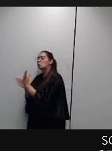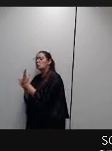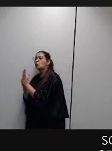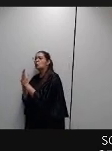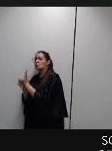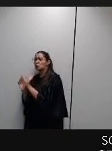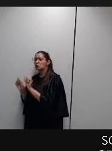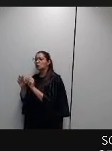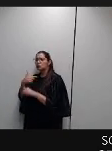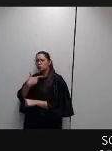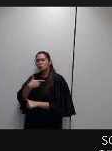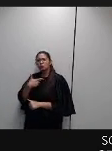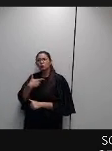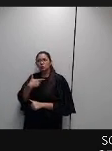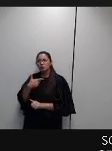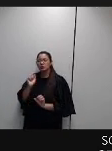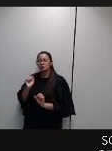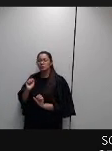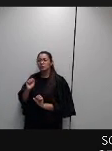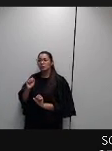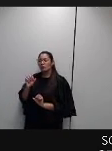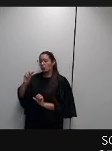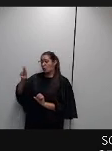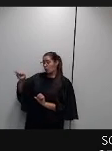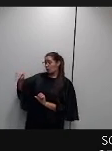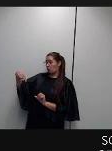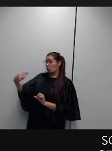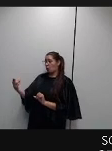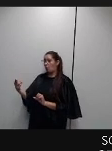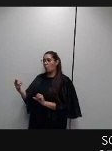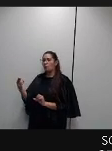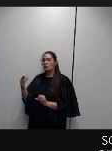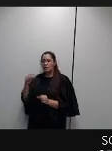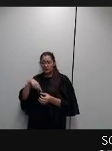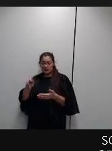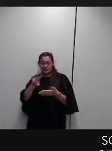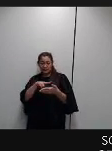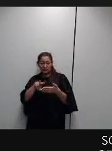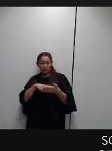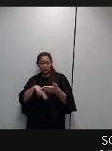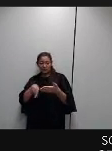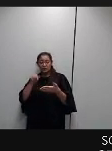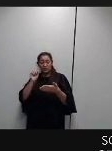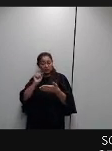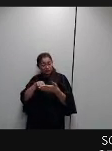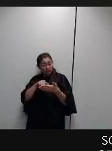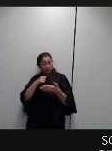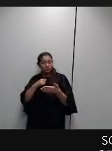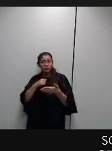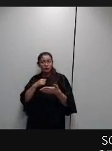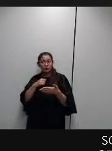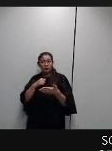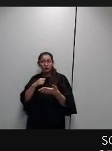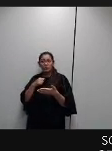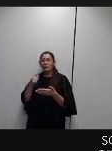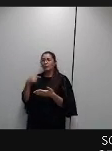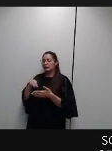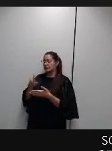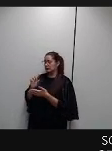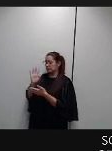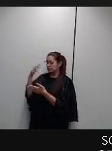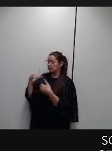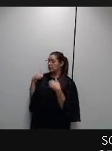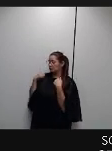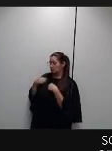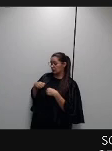os jovens não podem eles acolham corrigir isto mas aí precisaria - Napoleão e